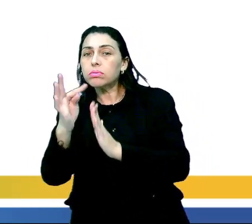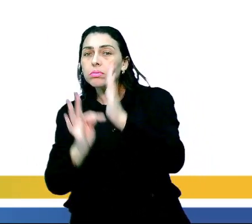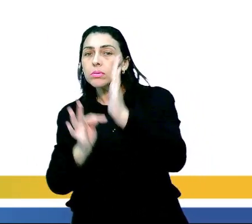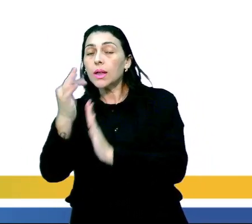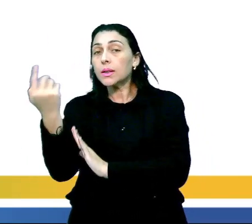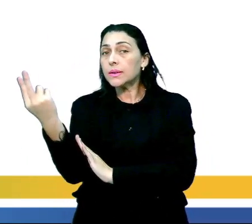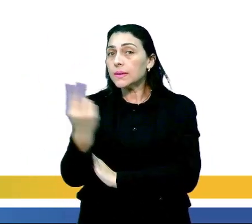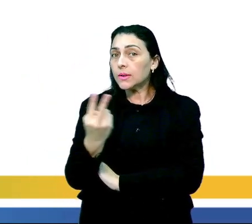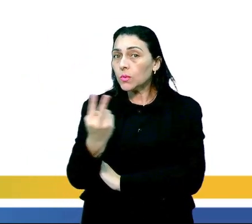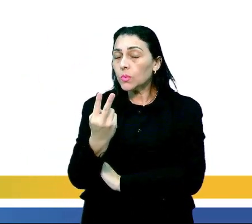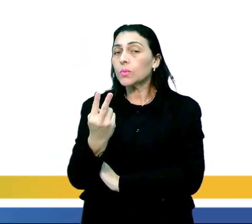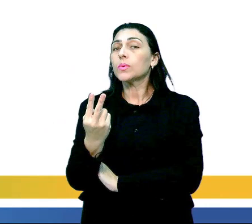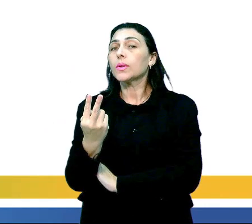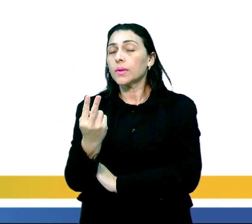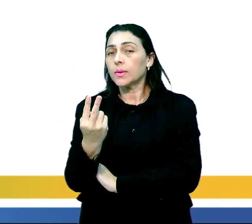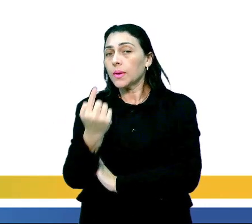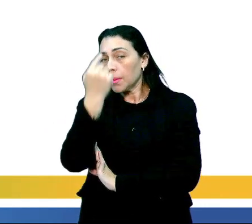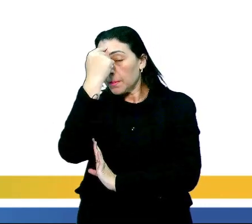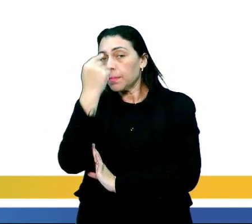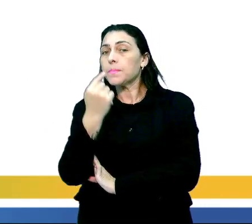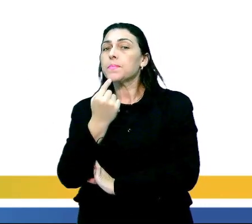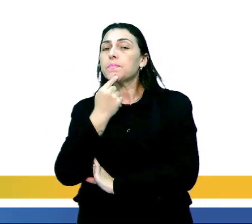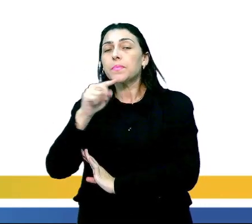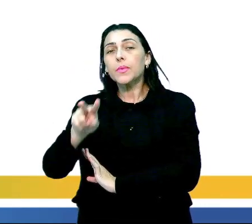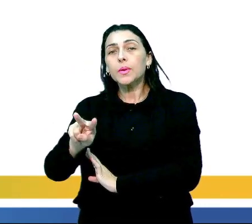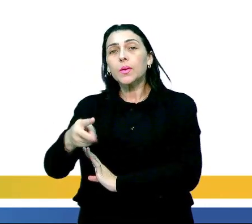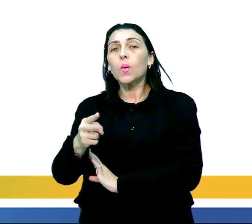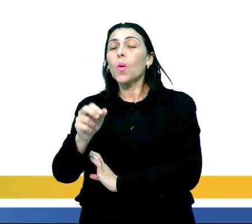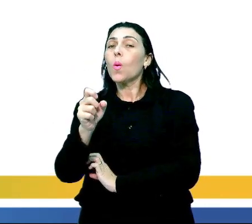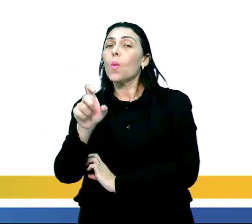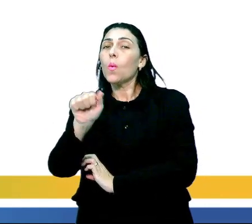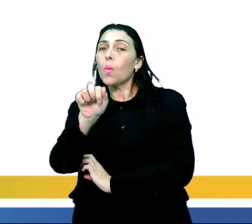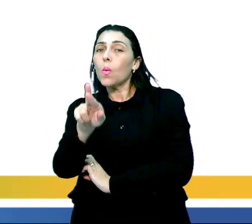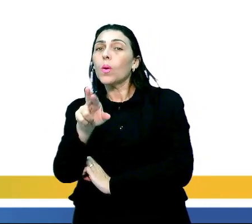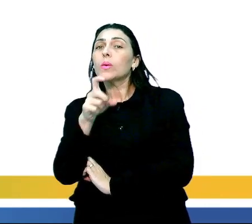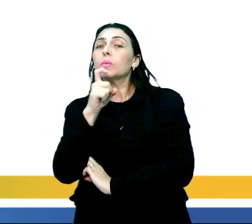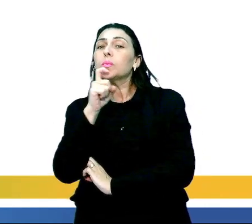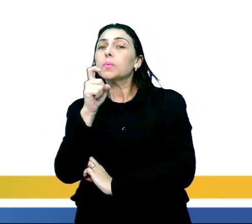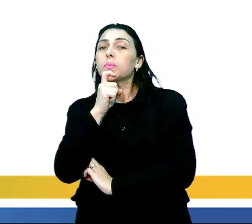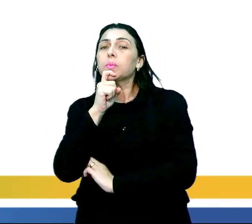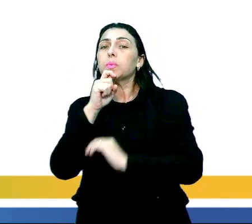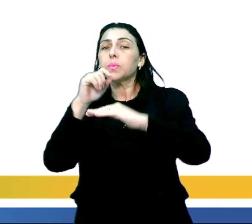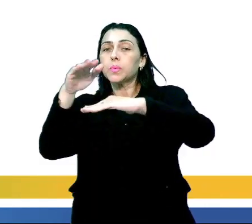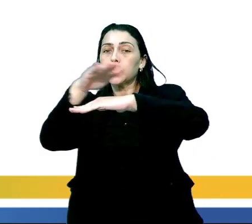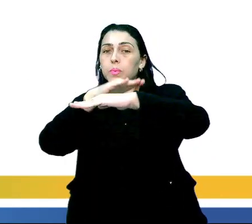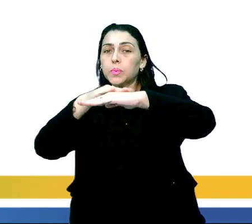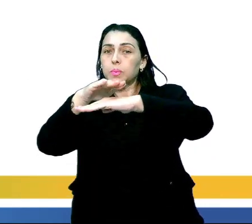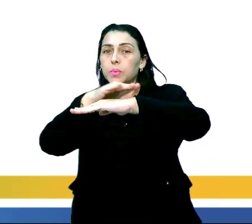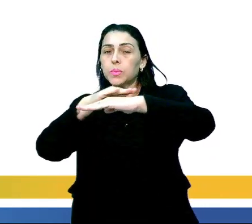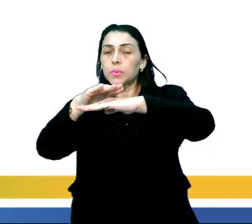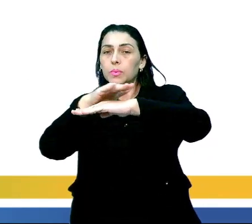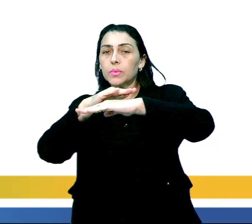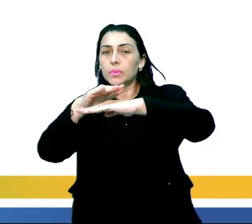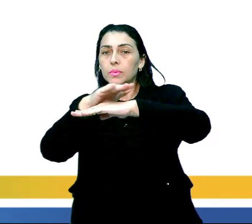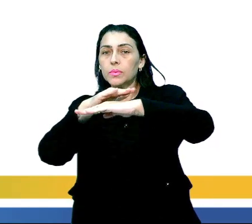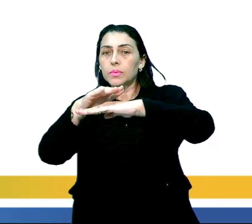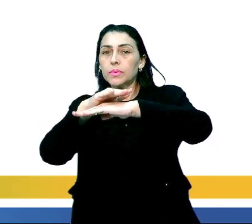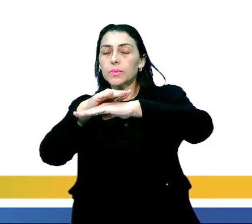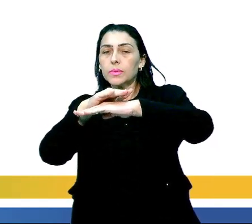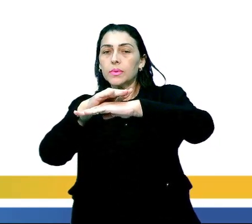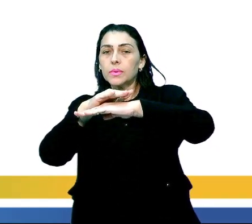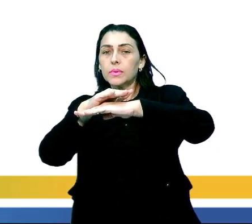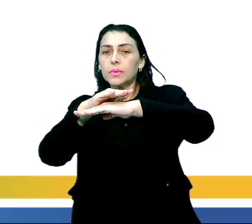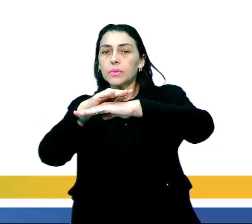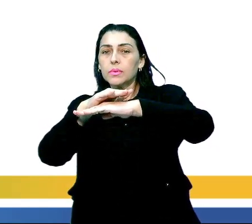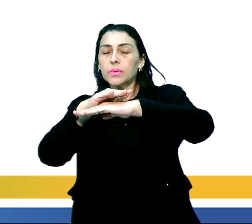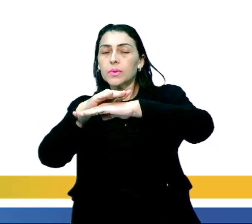na segunda imagem. Na inversão térmica, a gente tem, por exemplo, o ar frio embaixo e o ar quente em cima.